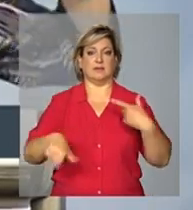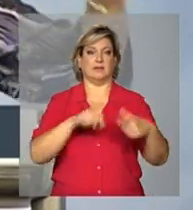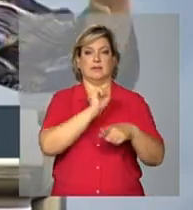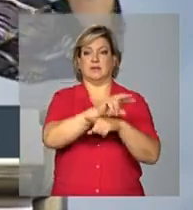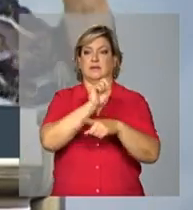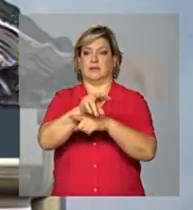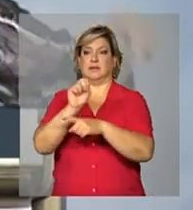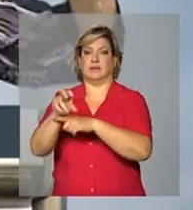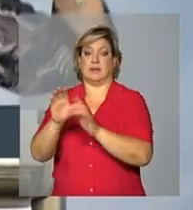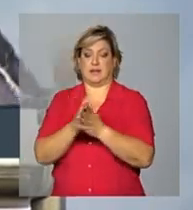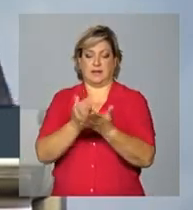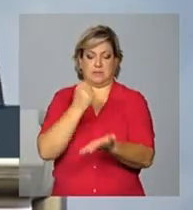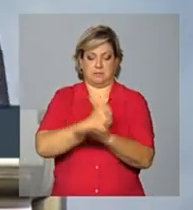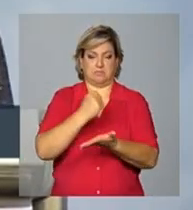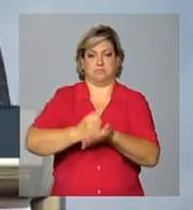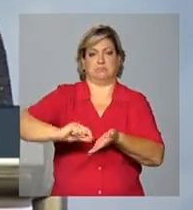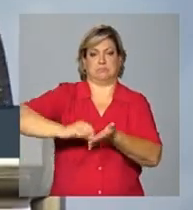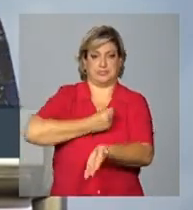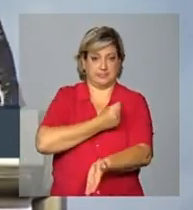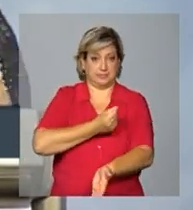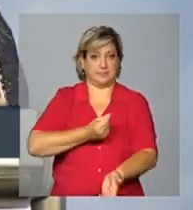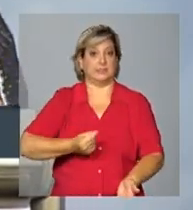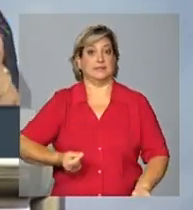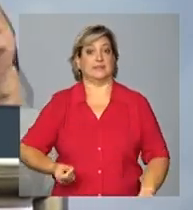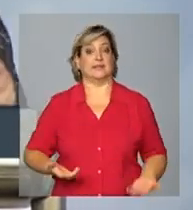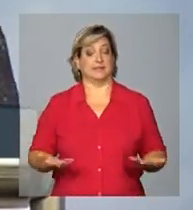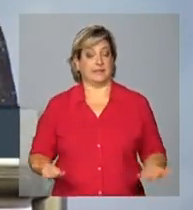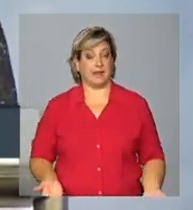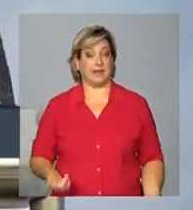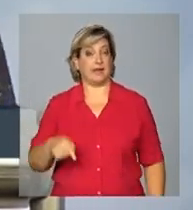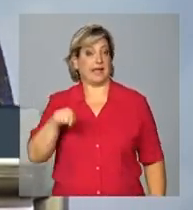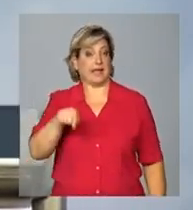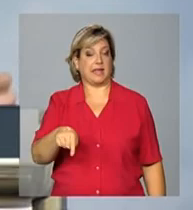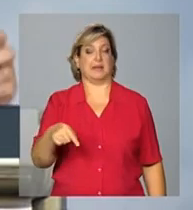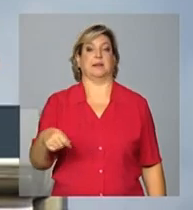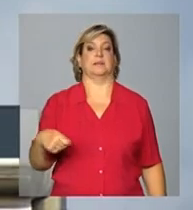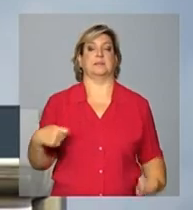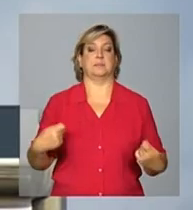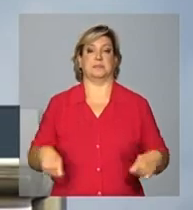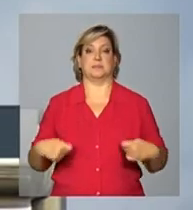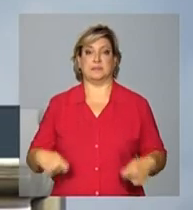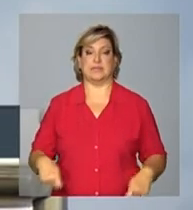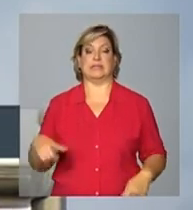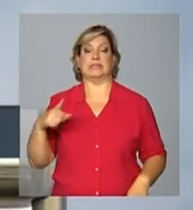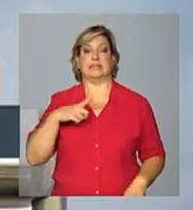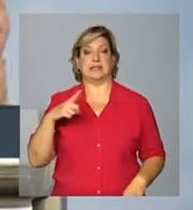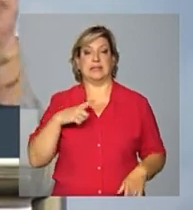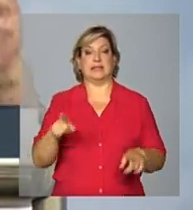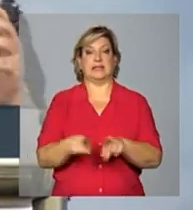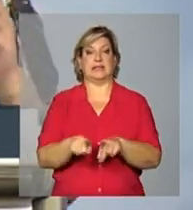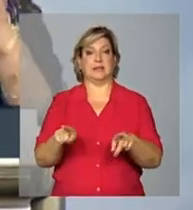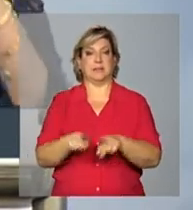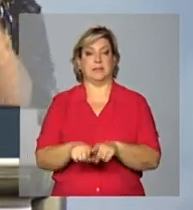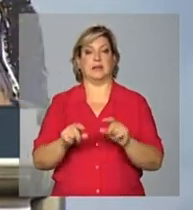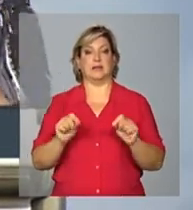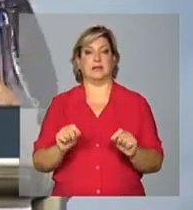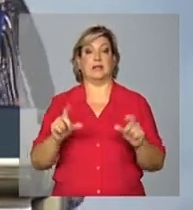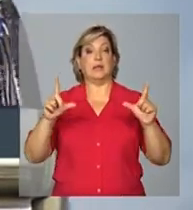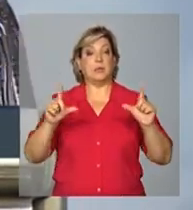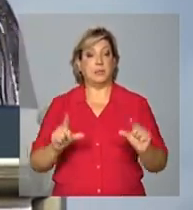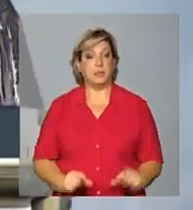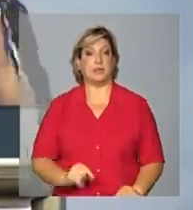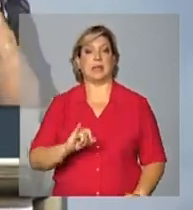empregos com carteira assinada, ele precisa de ter também diminuição do